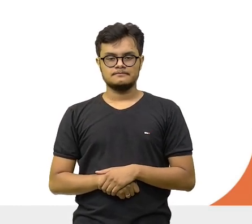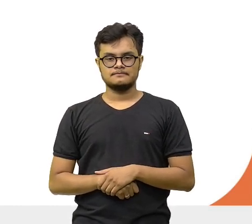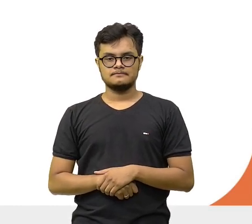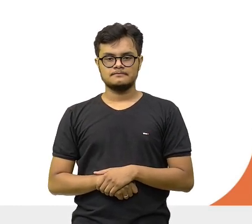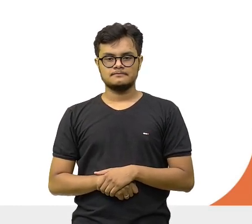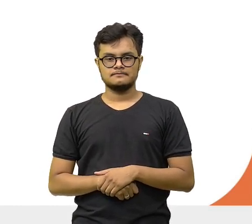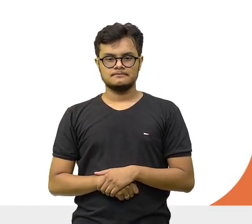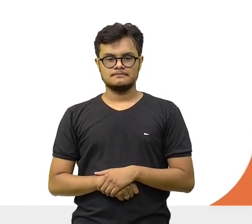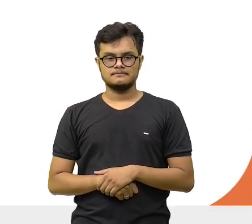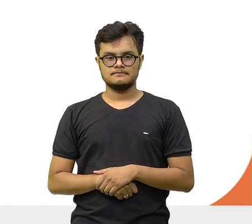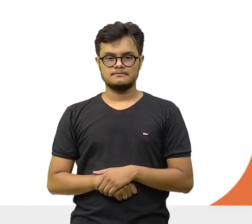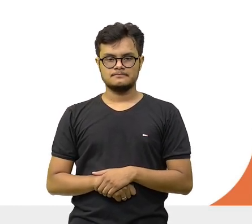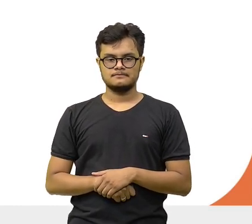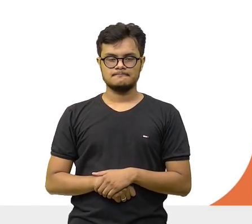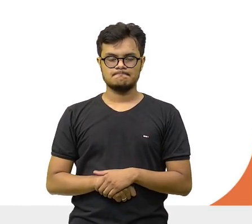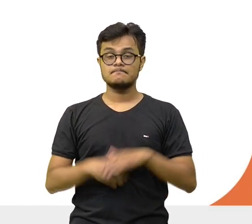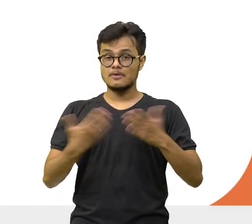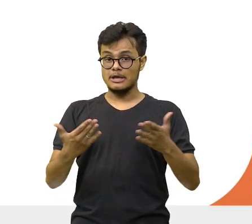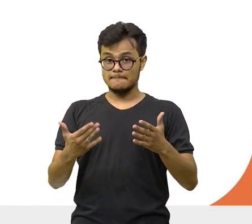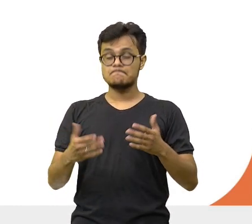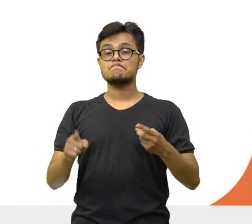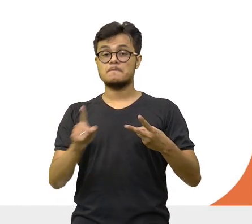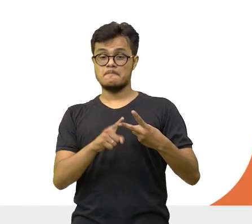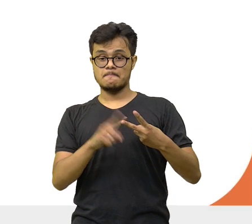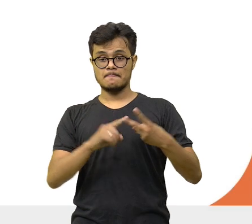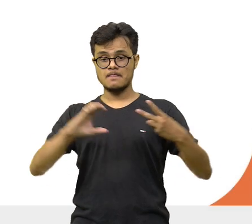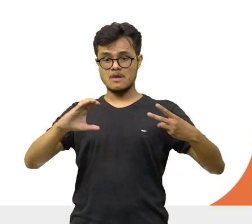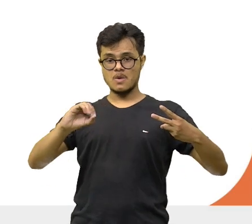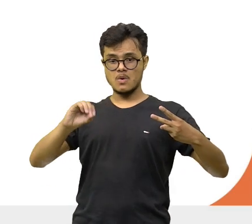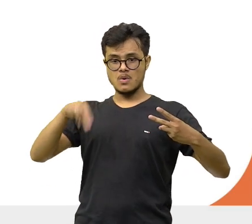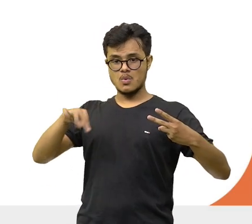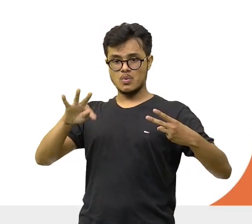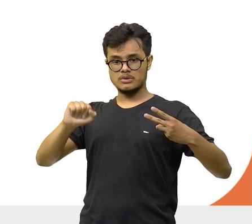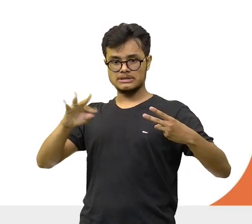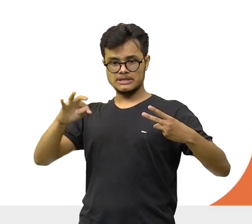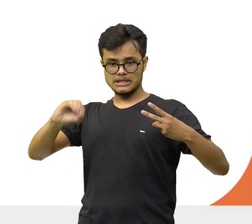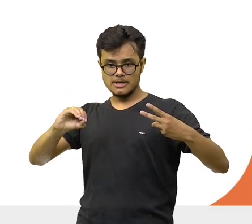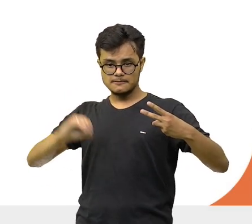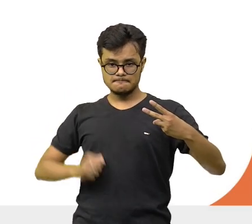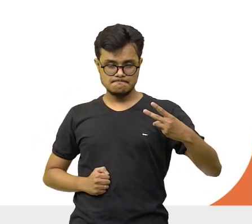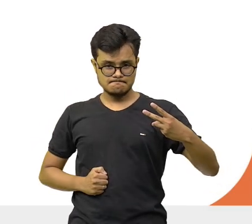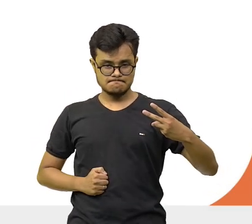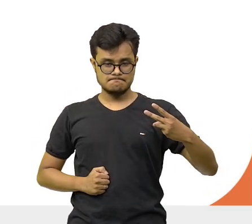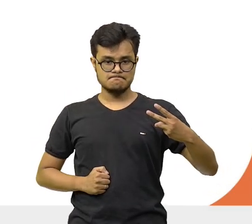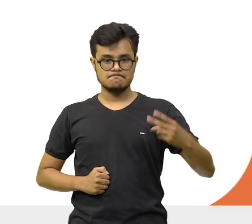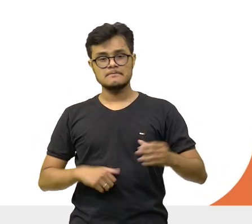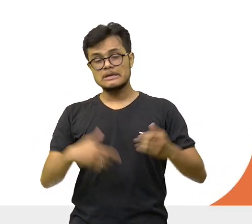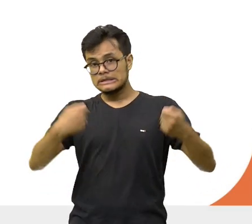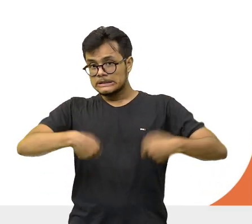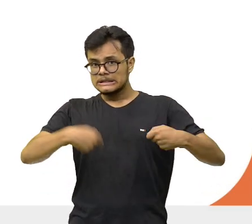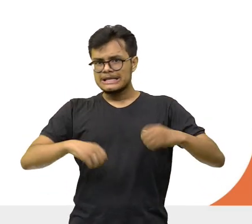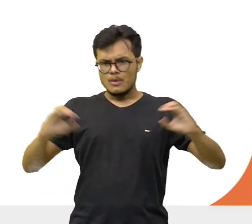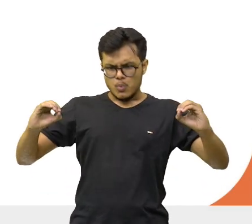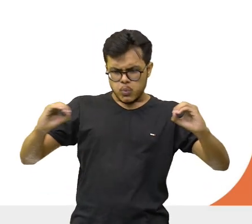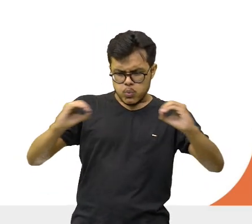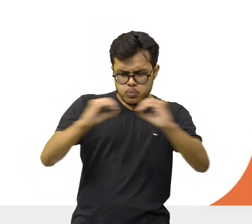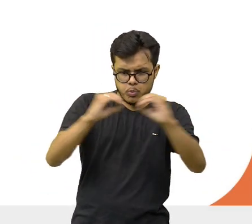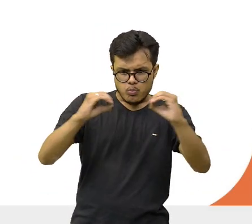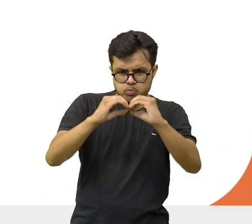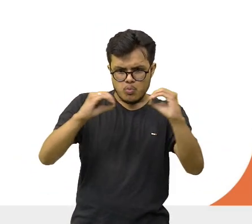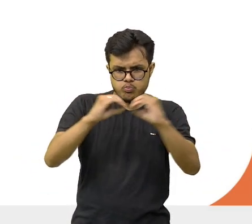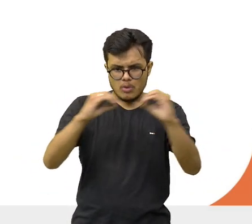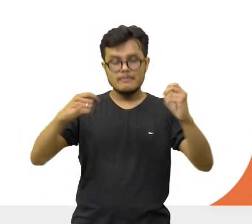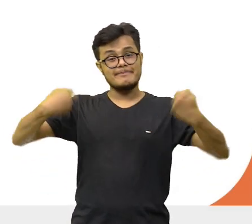eletrização é a eletrização por contato. E nessa, obrigatoriamente, um corpo ele já tem que estar com